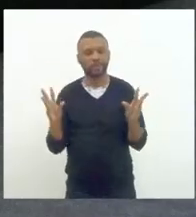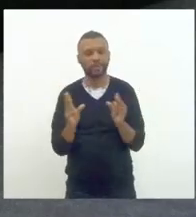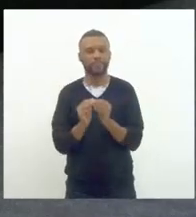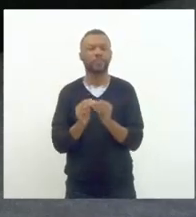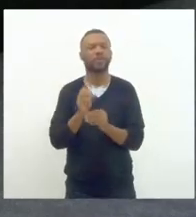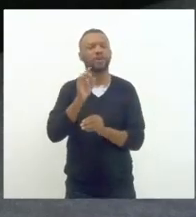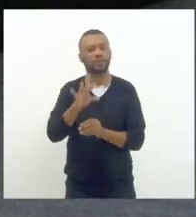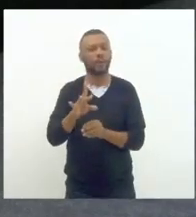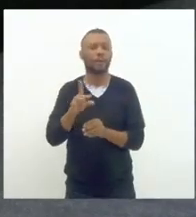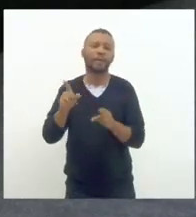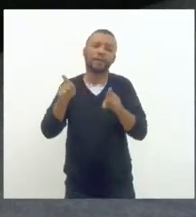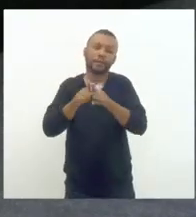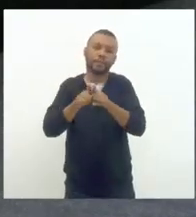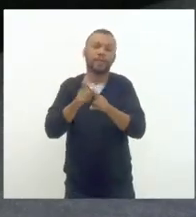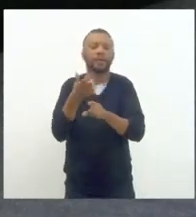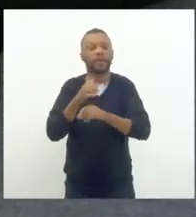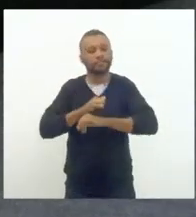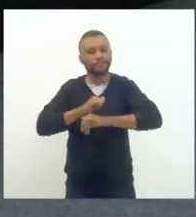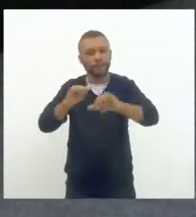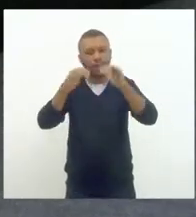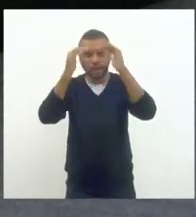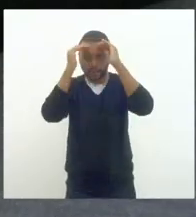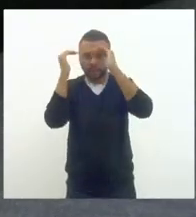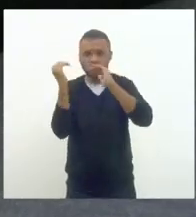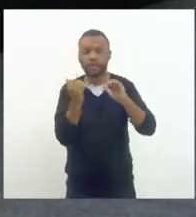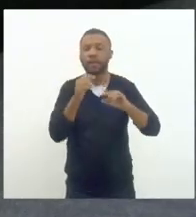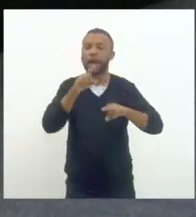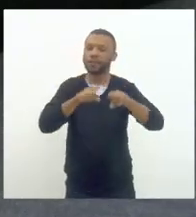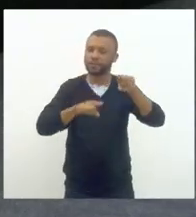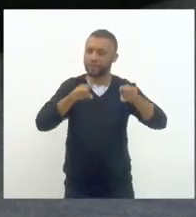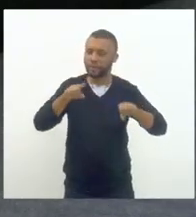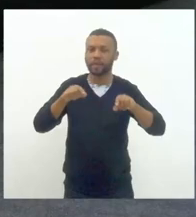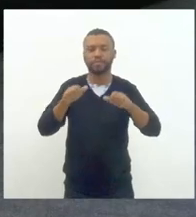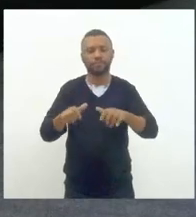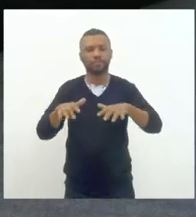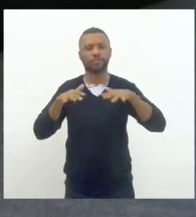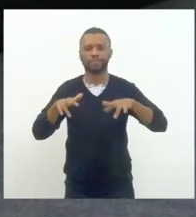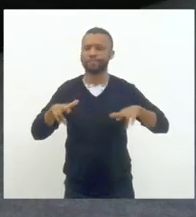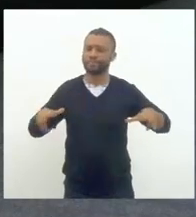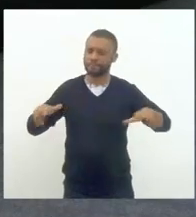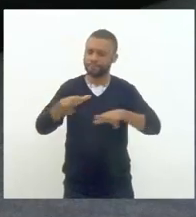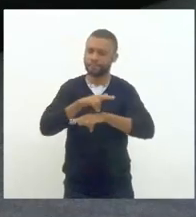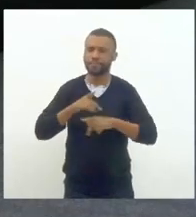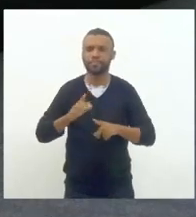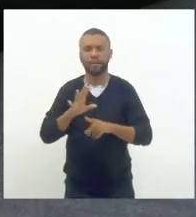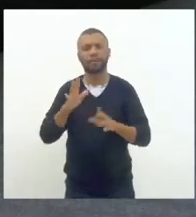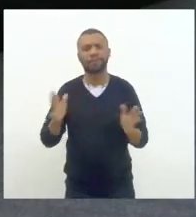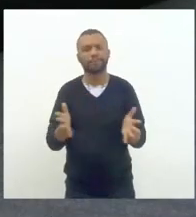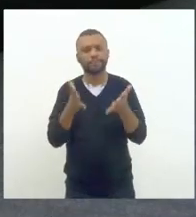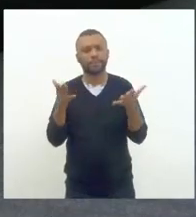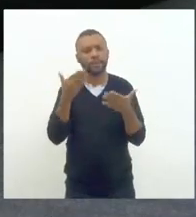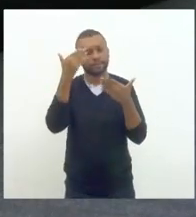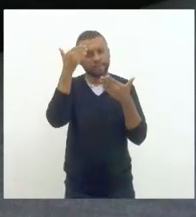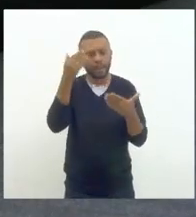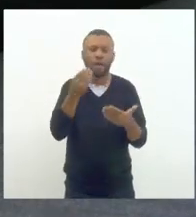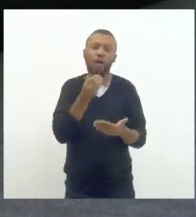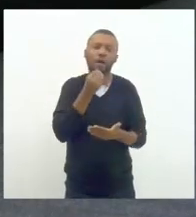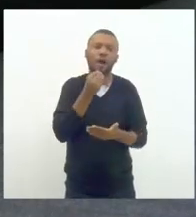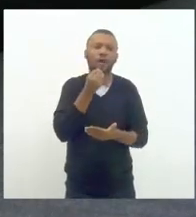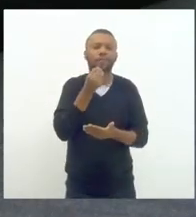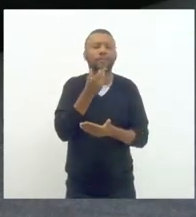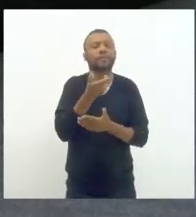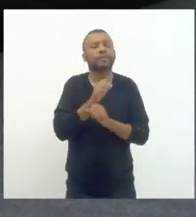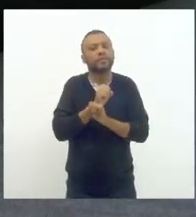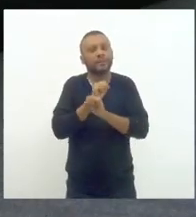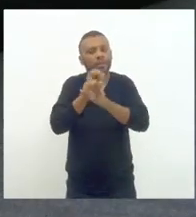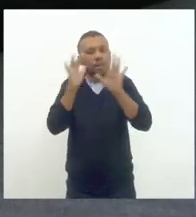só para também deixar aqui, respeitando a diversidade do nosso plenário, mas só enaltecer aqui e, obviamente, deixando muito